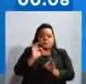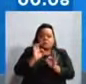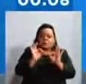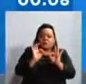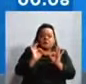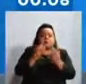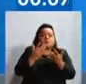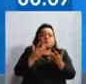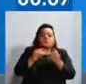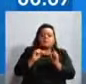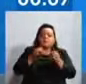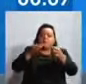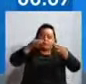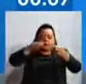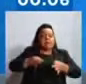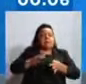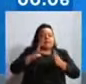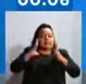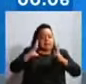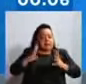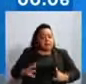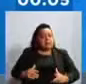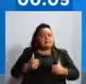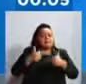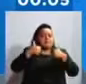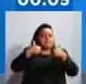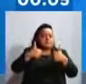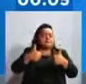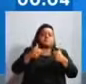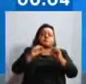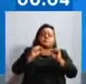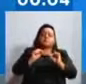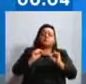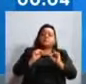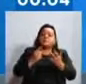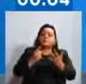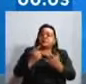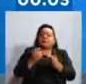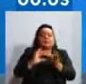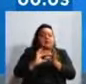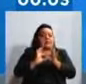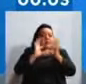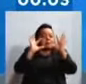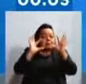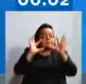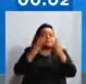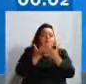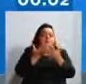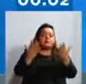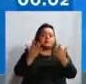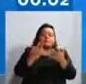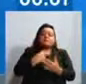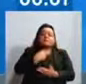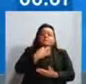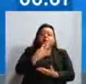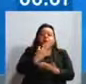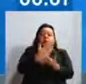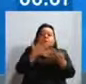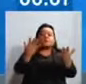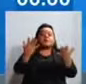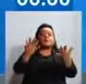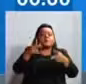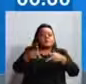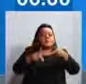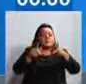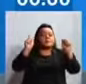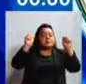que tem lisura, um nome independente, um nome que vai fazer valer a voz da nossa população que clama por